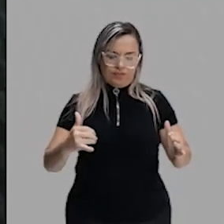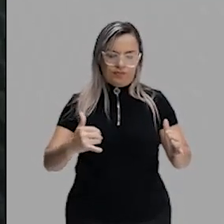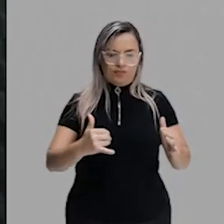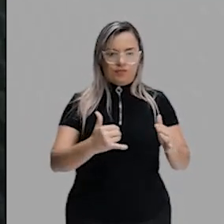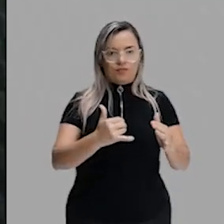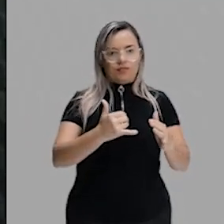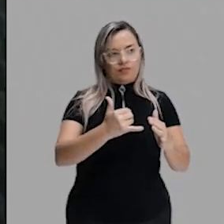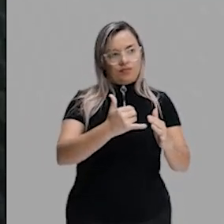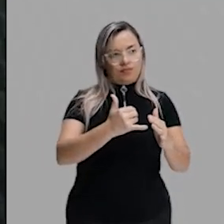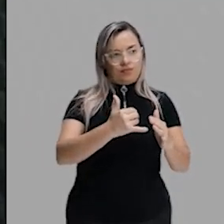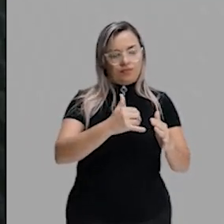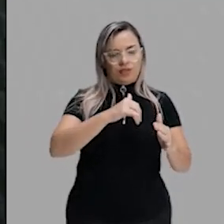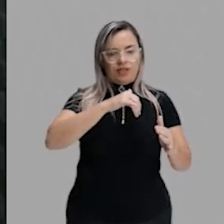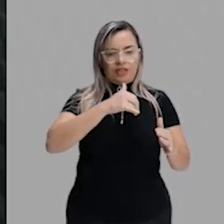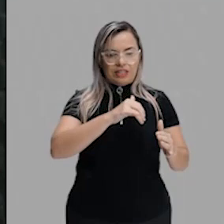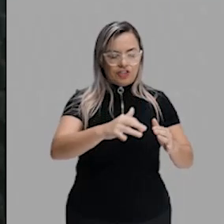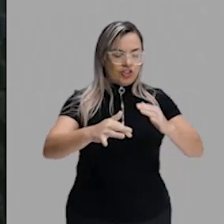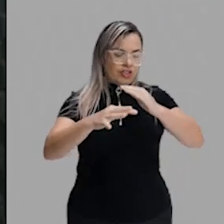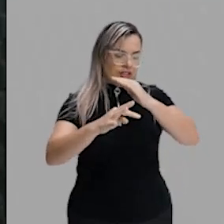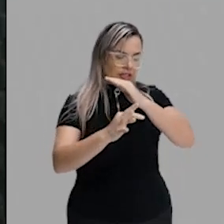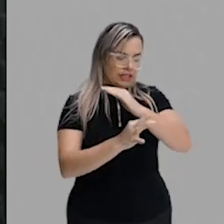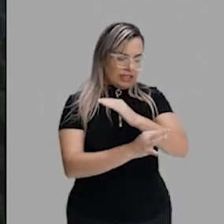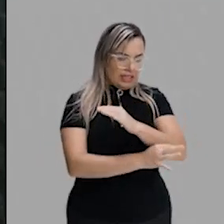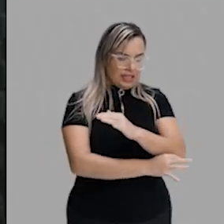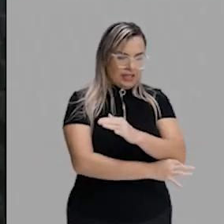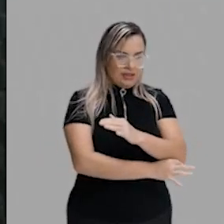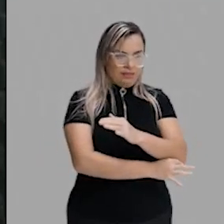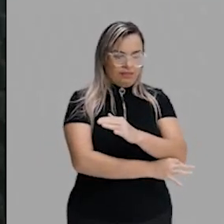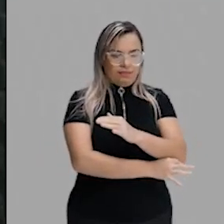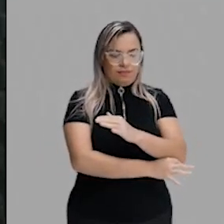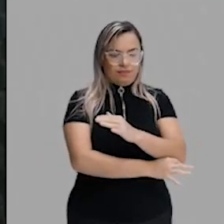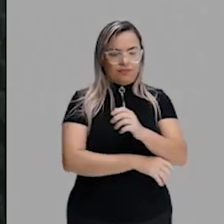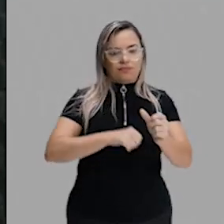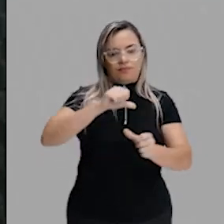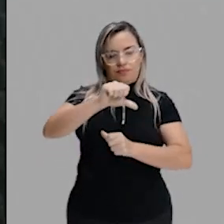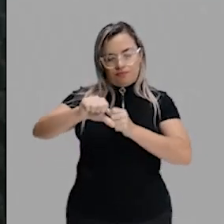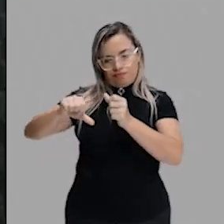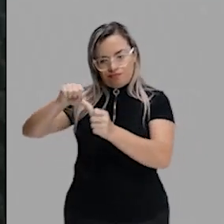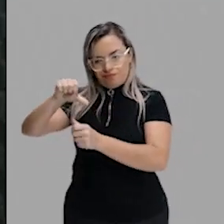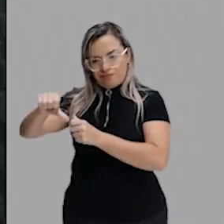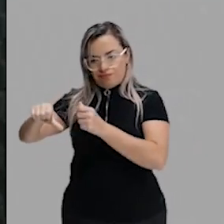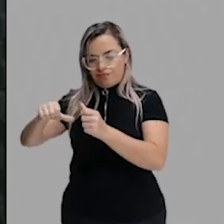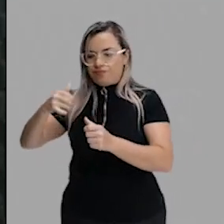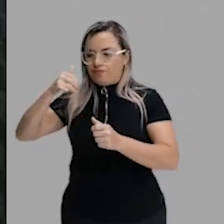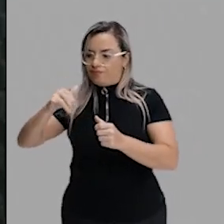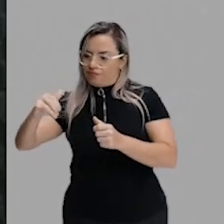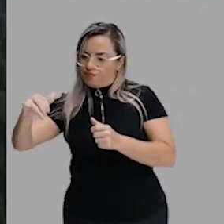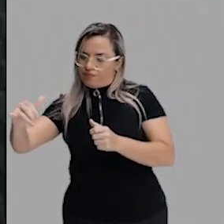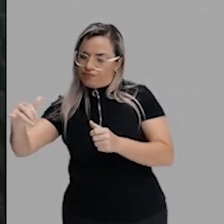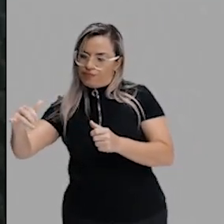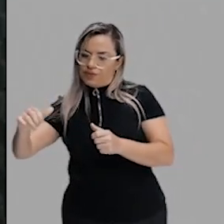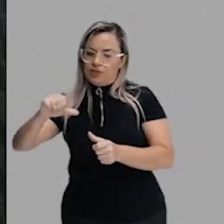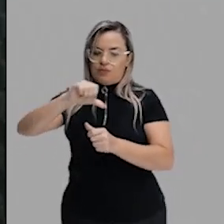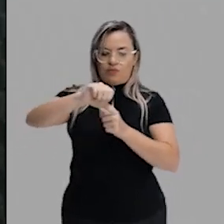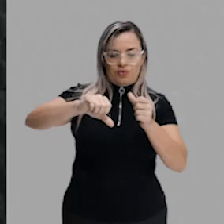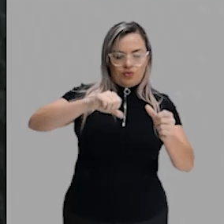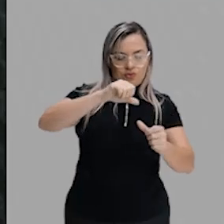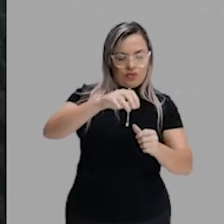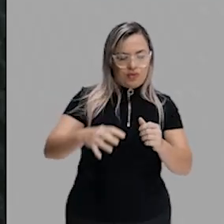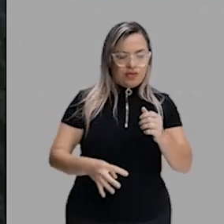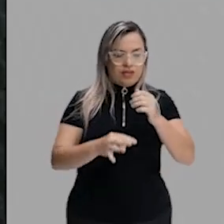em energia térmica, certo? Então ele vai transformar parte da corrente elétrica em calor.